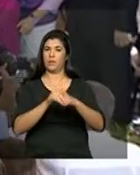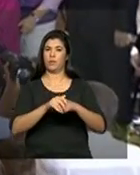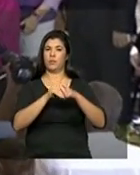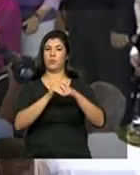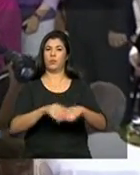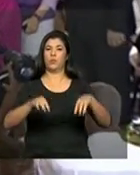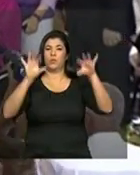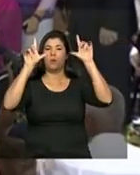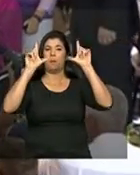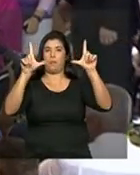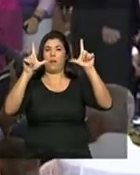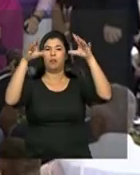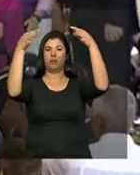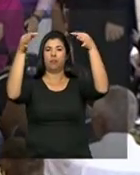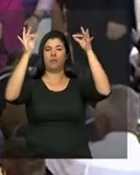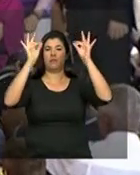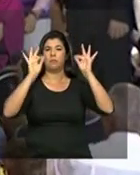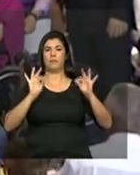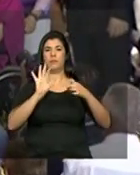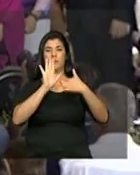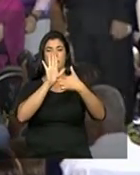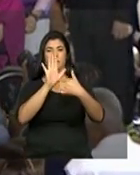placa.